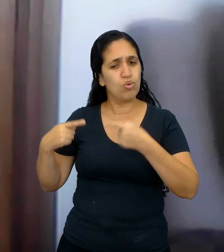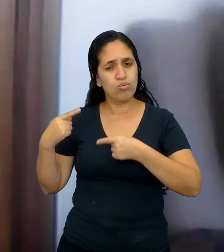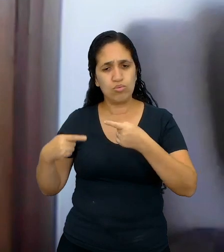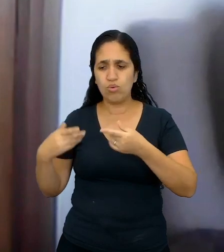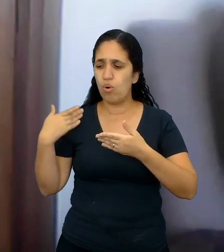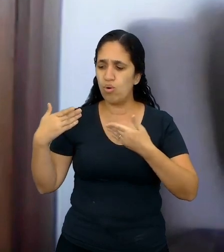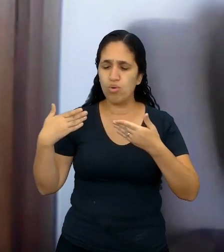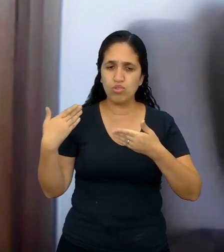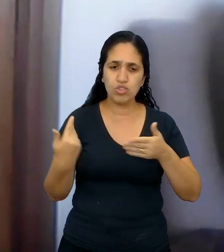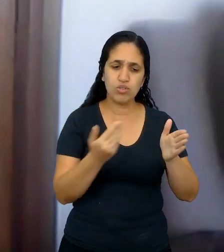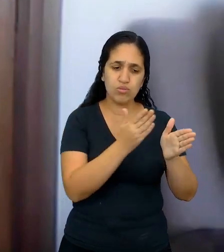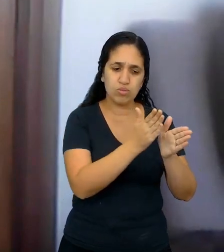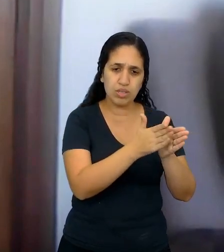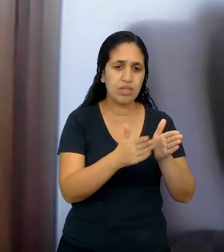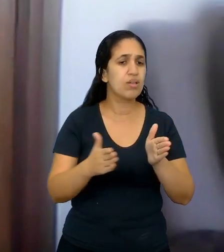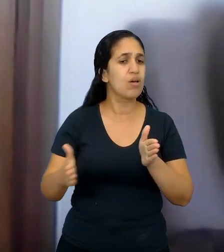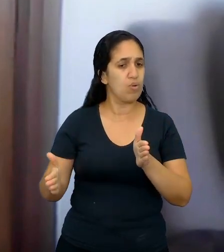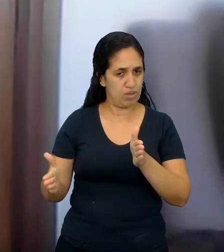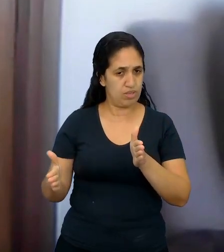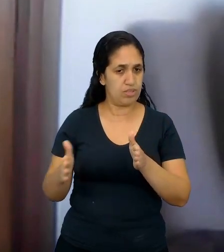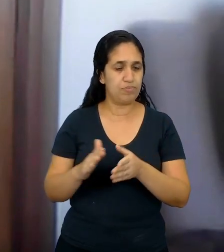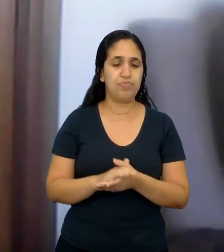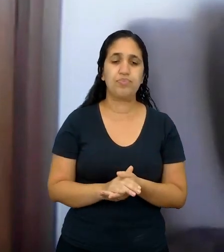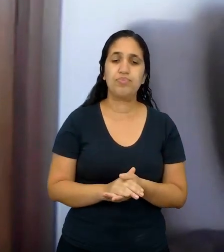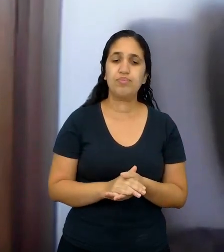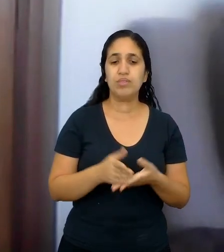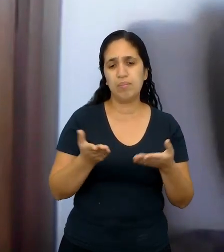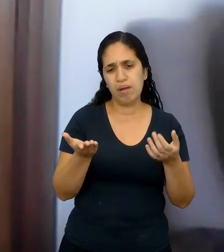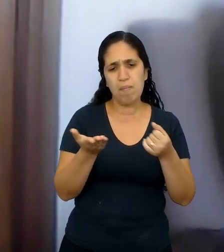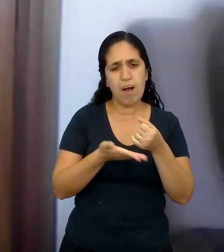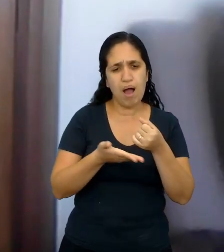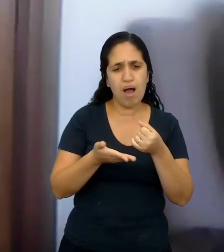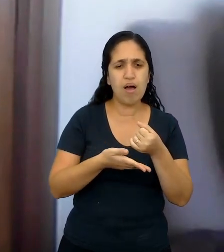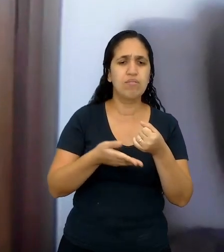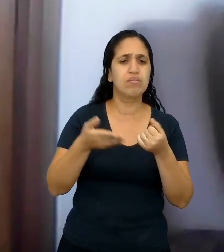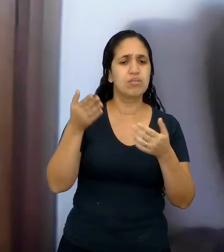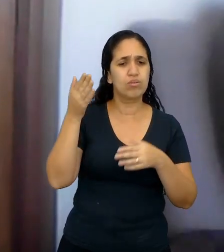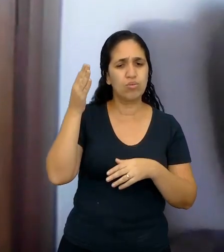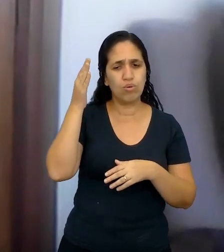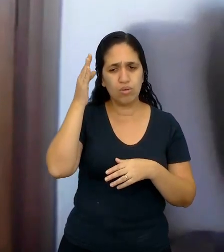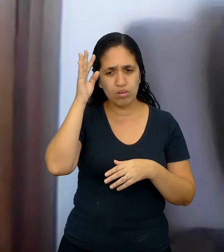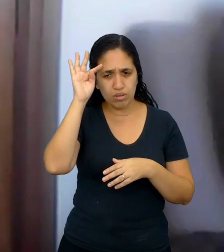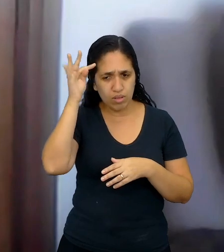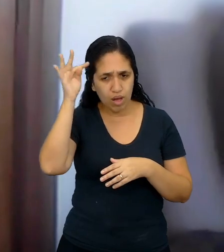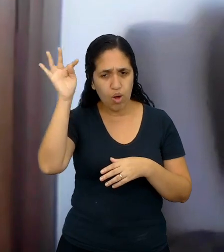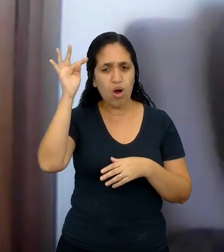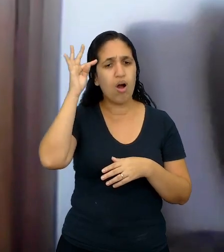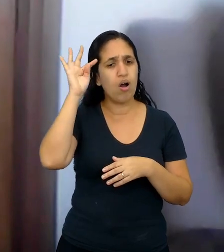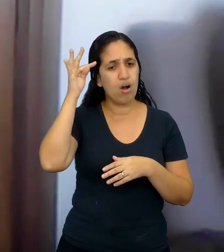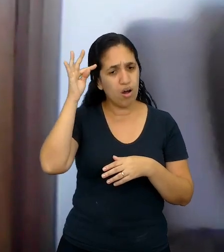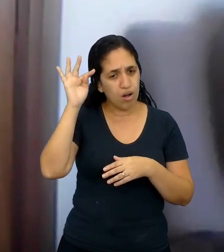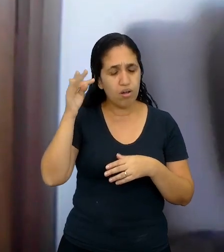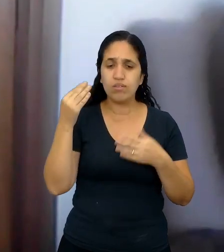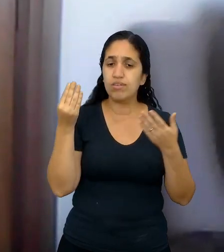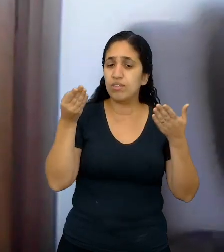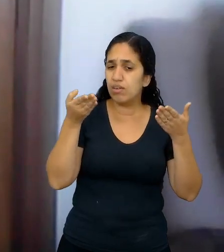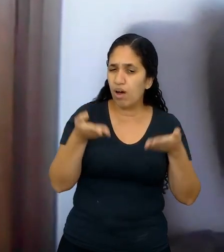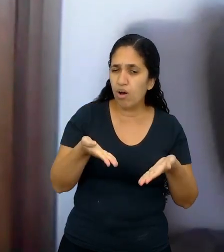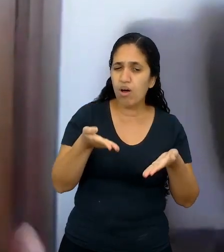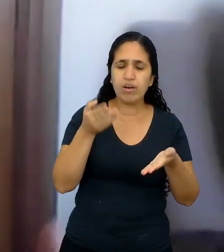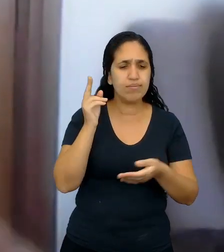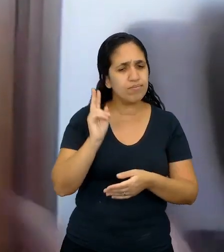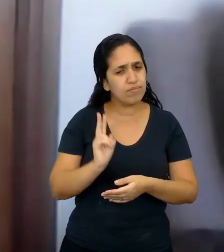essa sequência didática. Foi dado um embasamento mais teórico para vocês, né? E hoje a gente vai